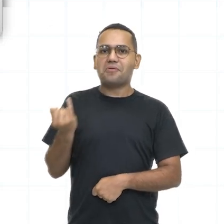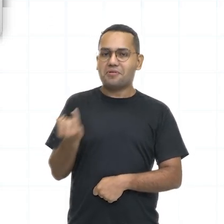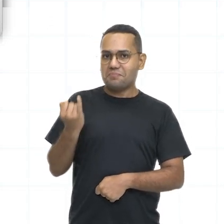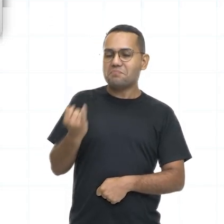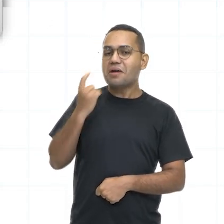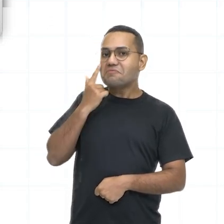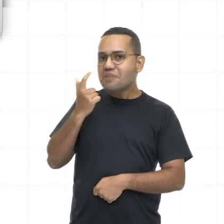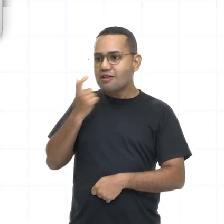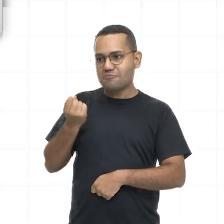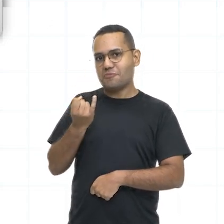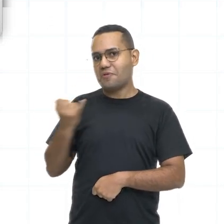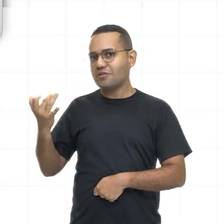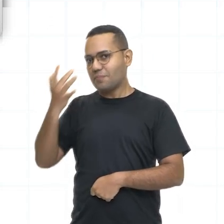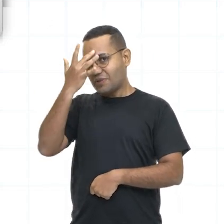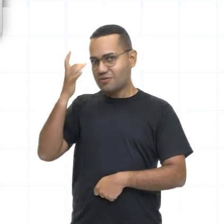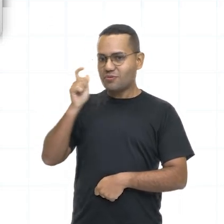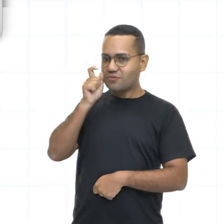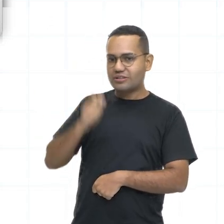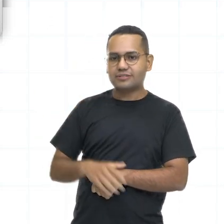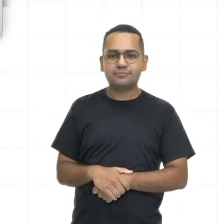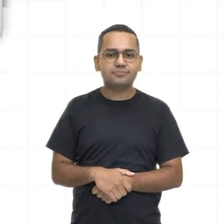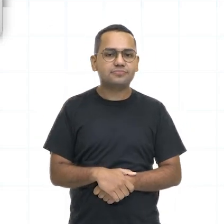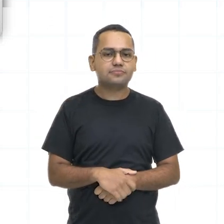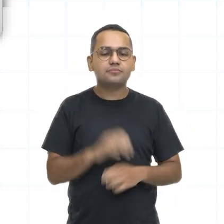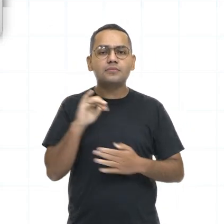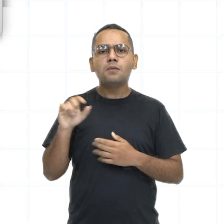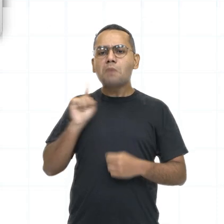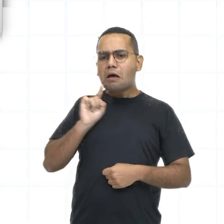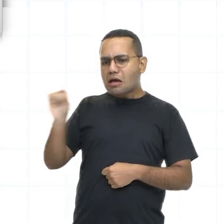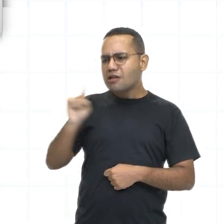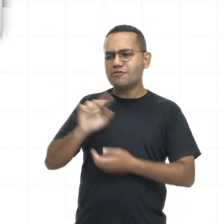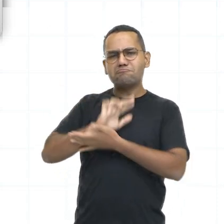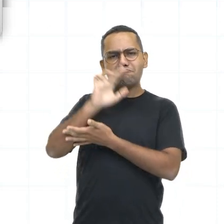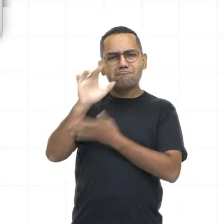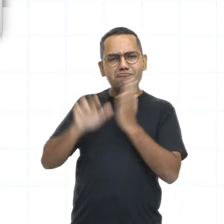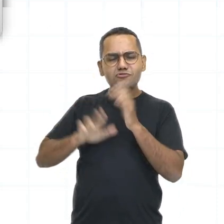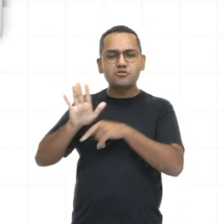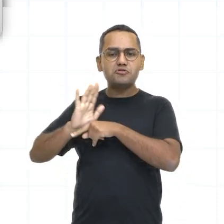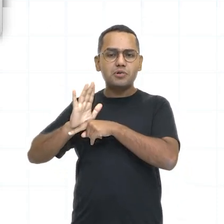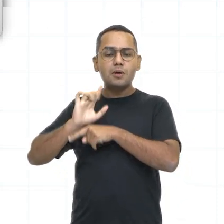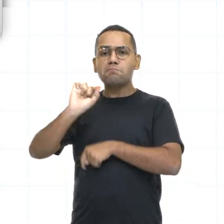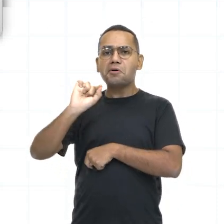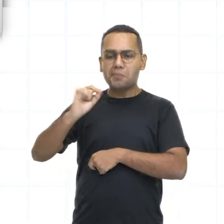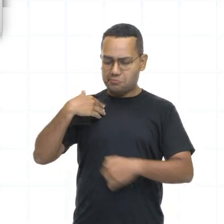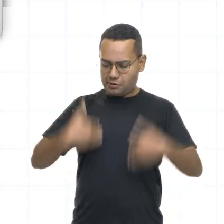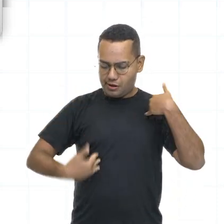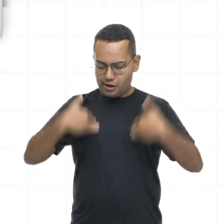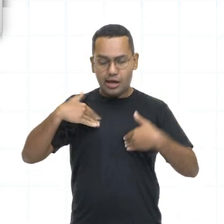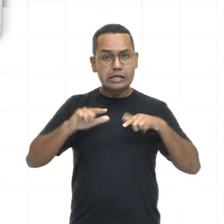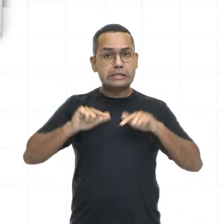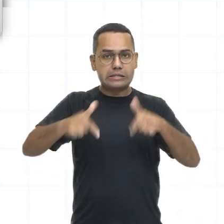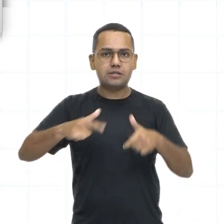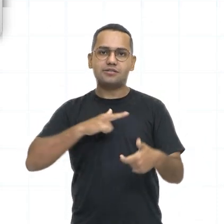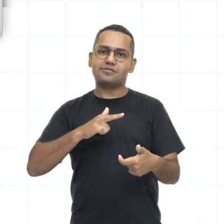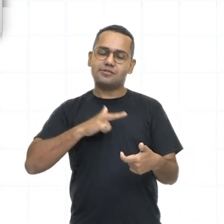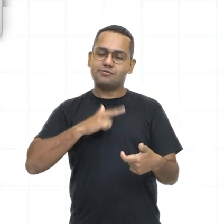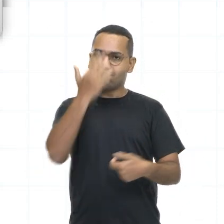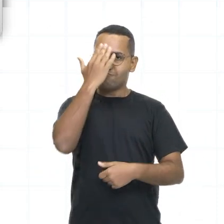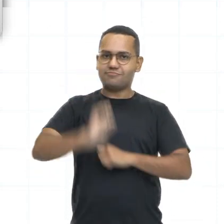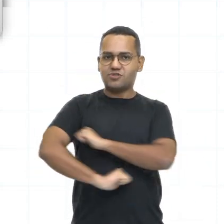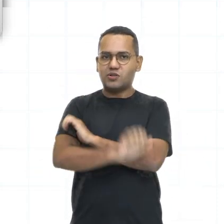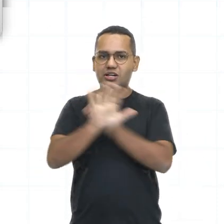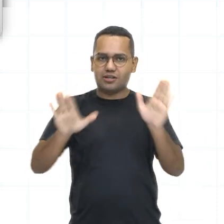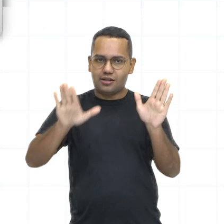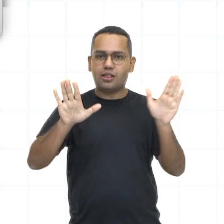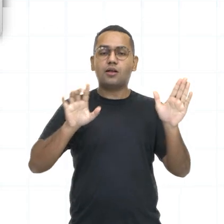Charlie Chaplin fez vários filmes e só com os movimentos corporais nós compreendíamos